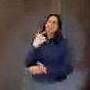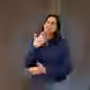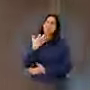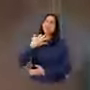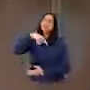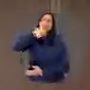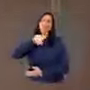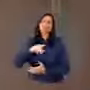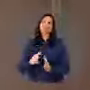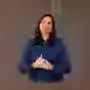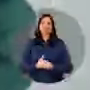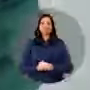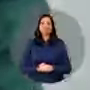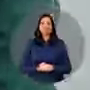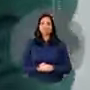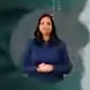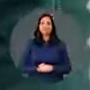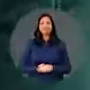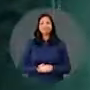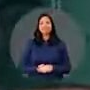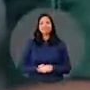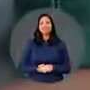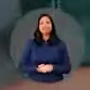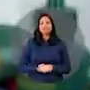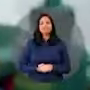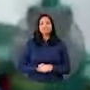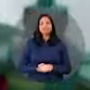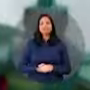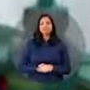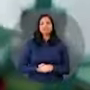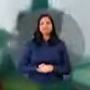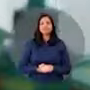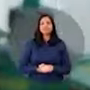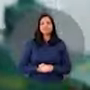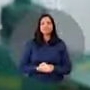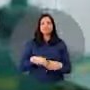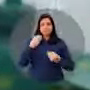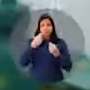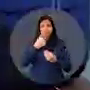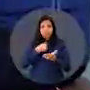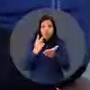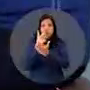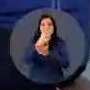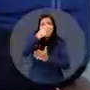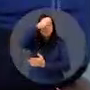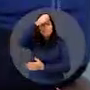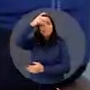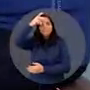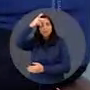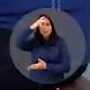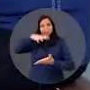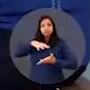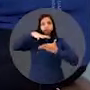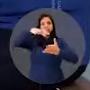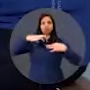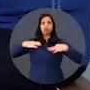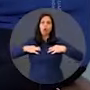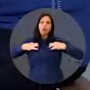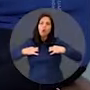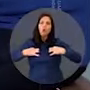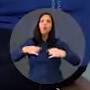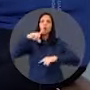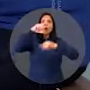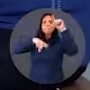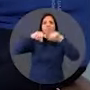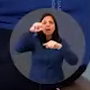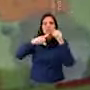não. Fez o kit escolar, gurizada, tem tênis, tem livro e mochila. Um olhar mais humano. Enquanto eu for prefeito, o kit uniforme